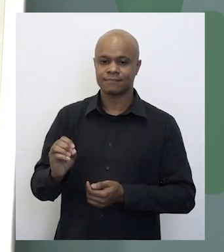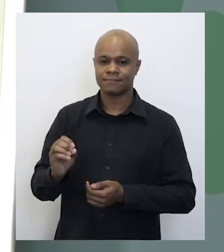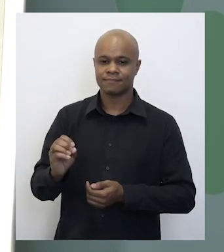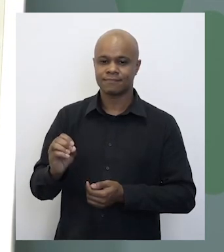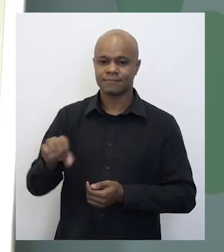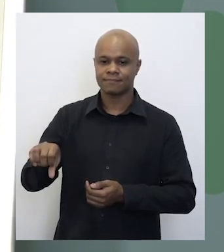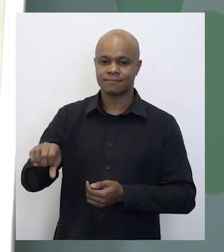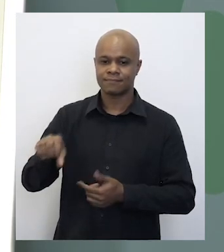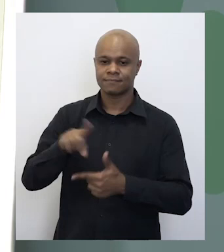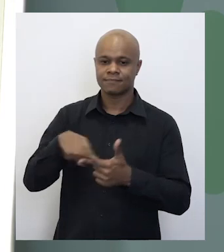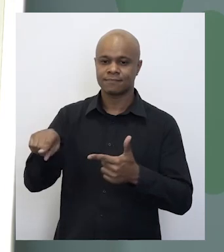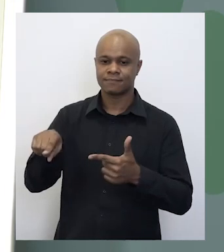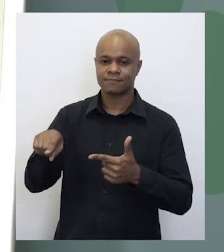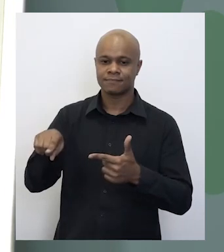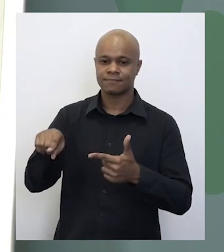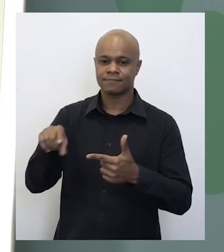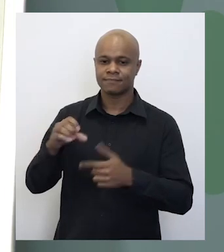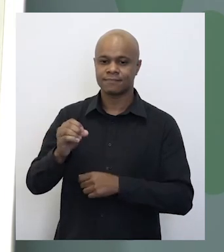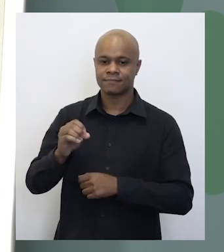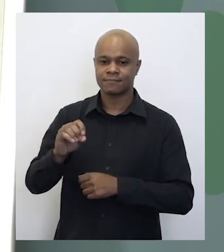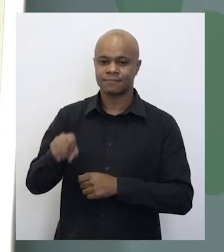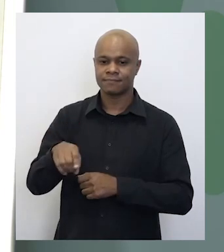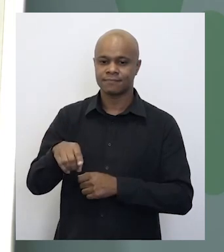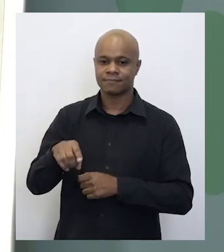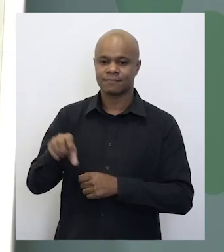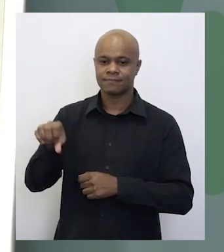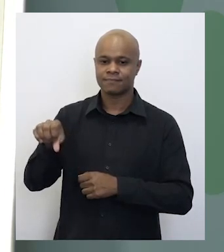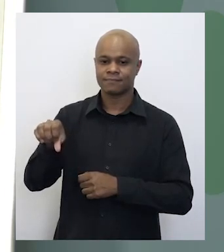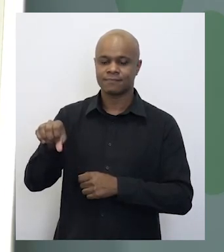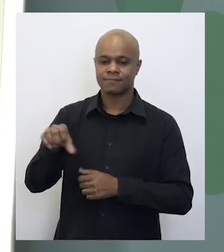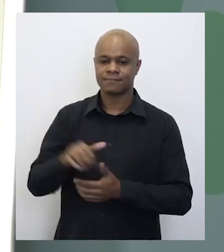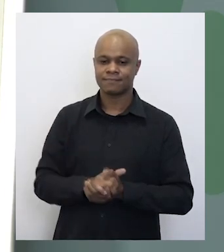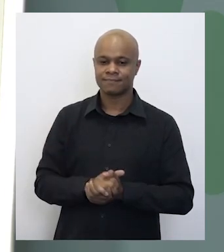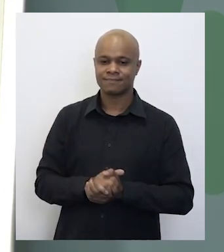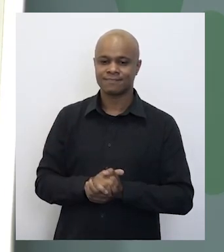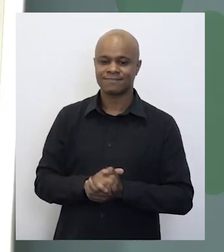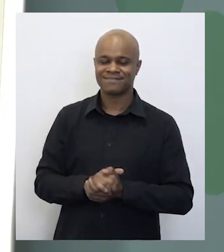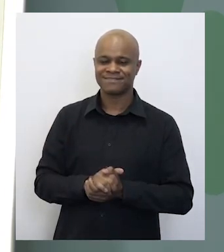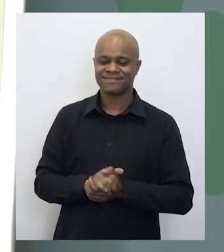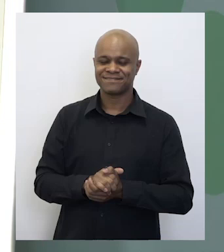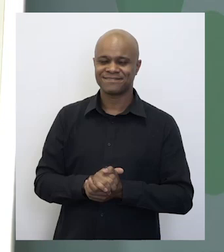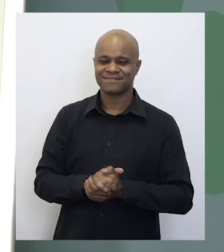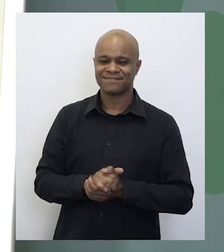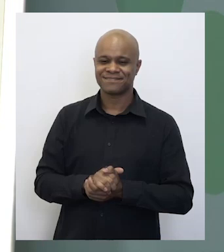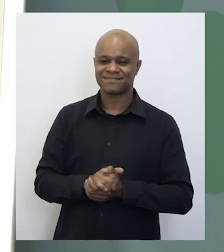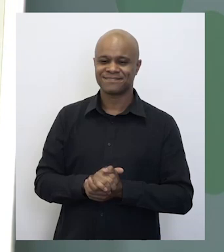0,09 dividido por 0,9. Quando eu faço a divisão, eu vou ter